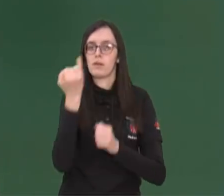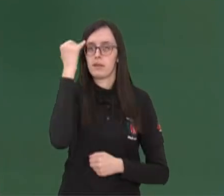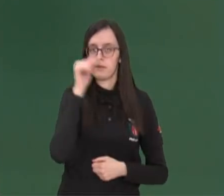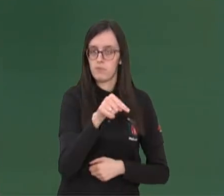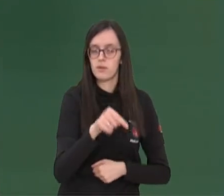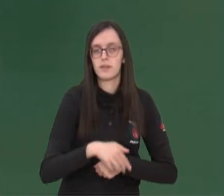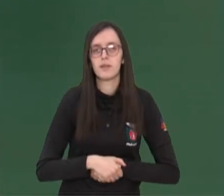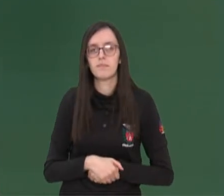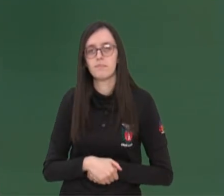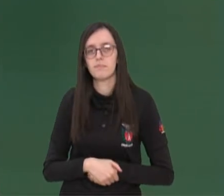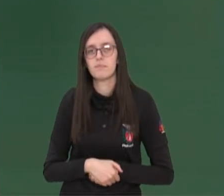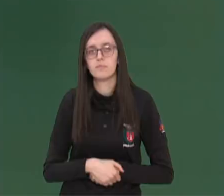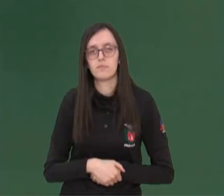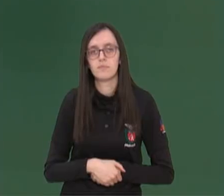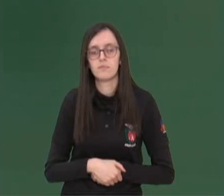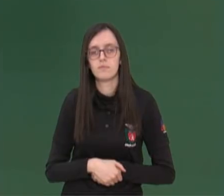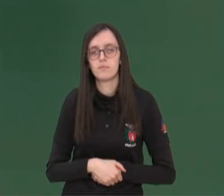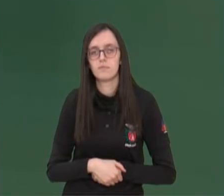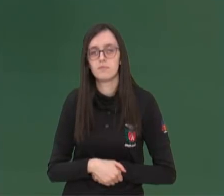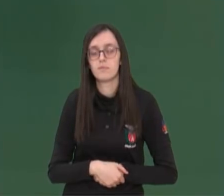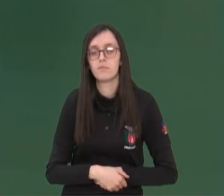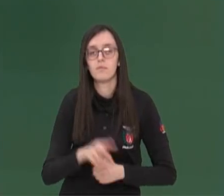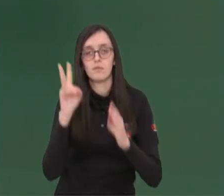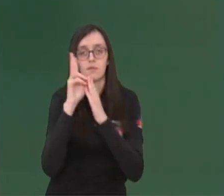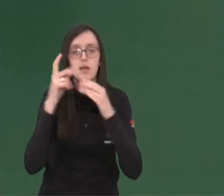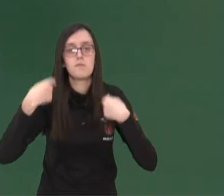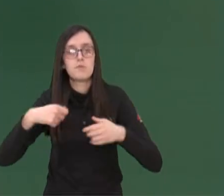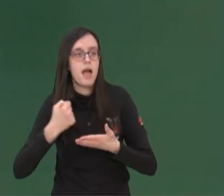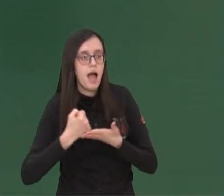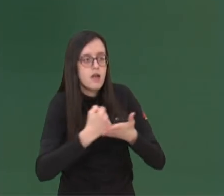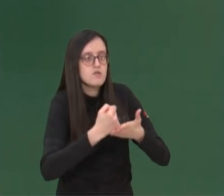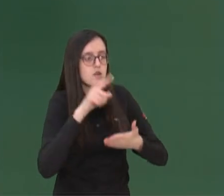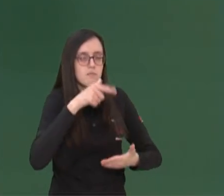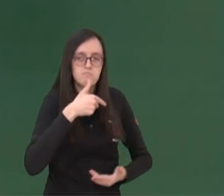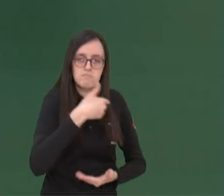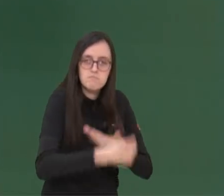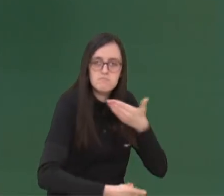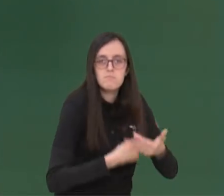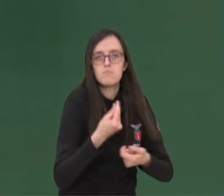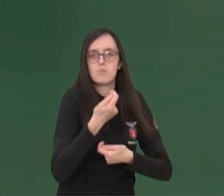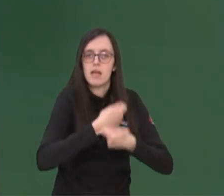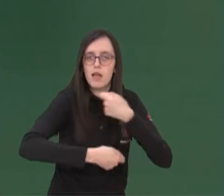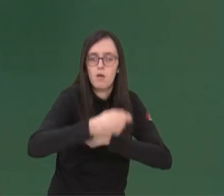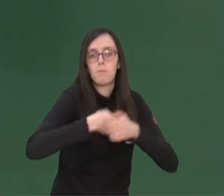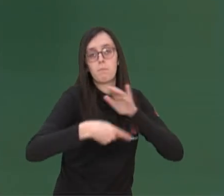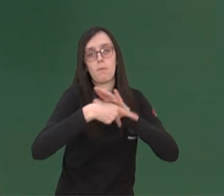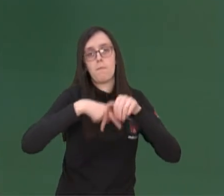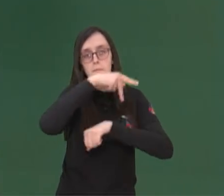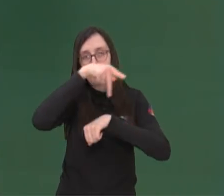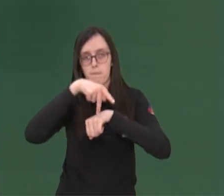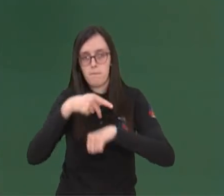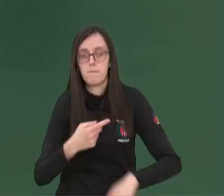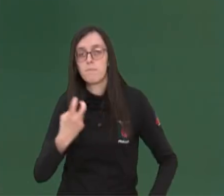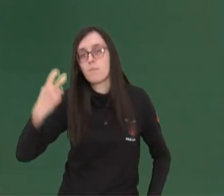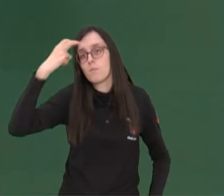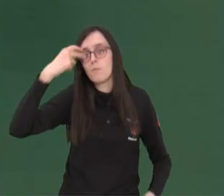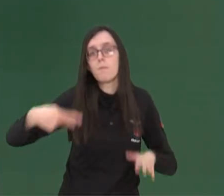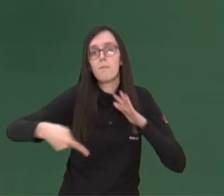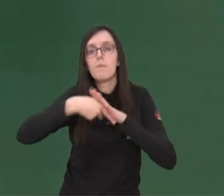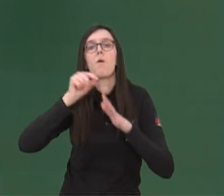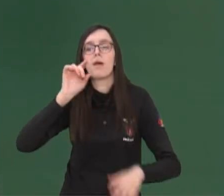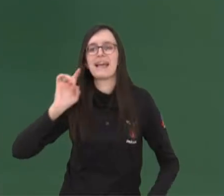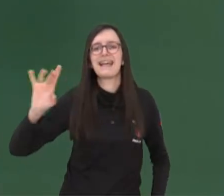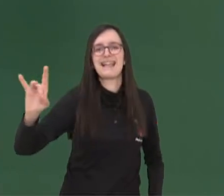dentro. O indígena, então, deveria ajudar no desenvolvimento econômico do país. As culturas próprias de